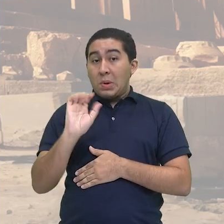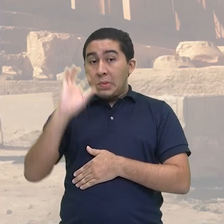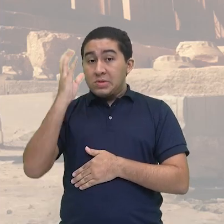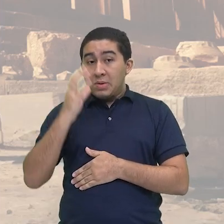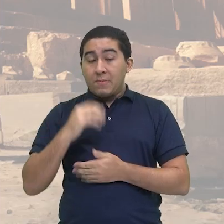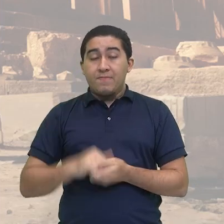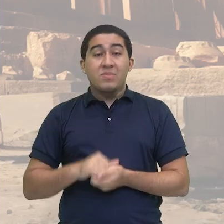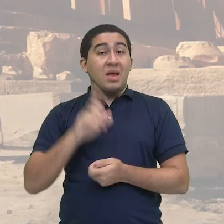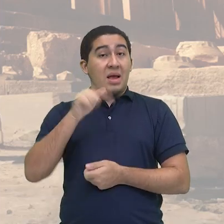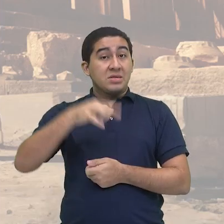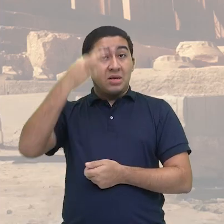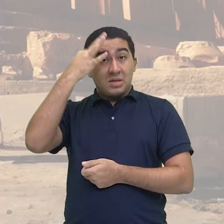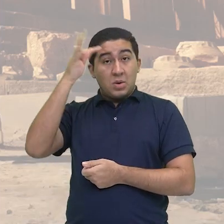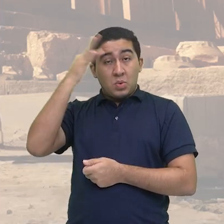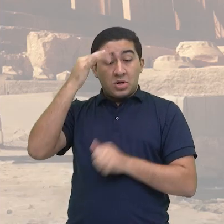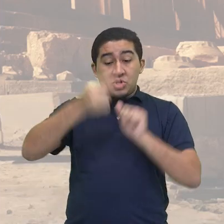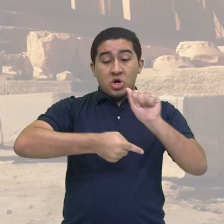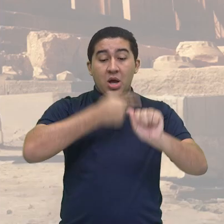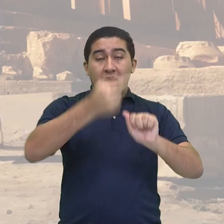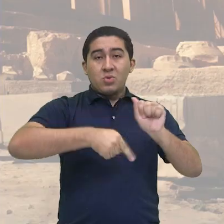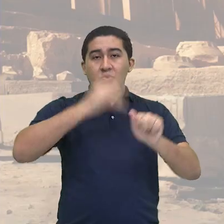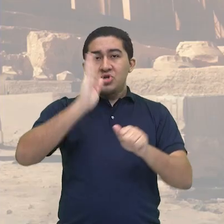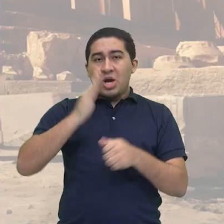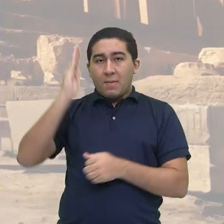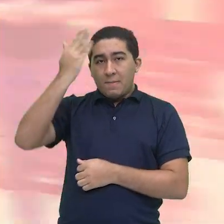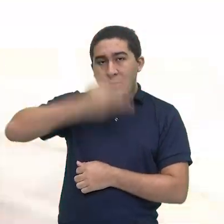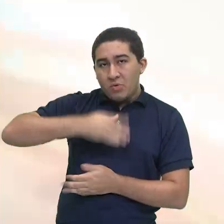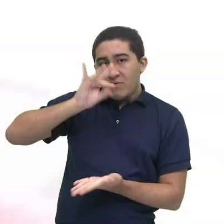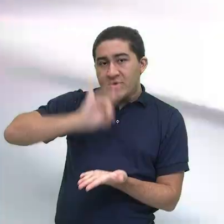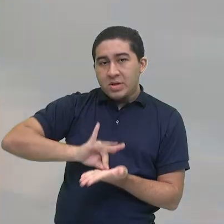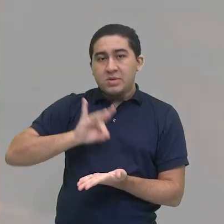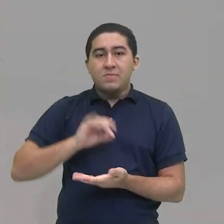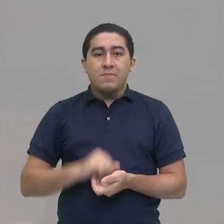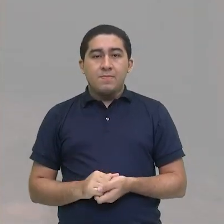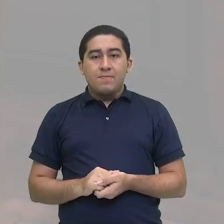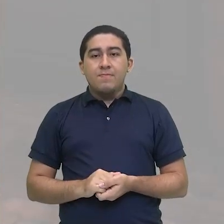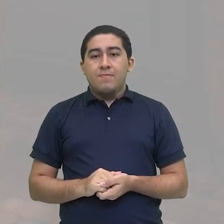que essa teoria se provou verdadeira.